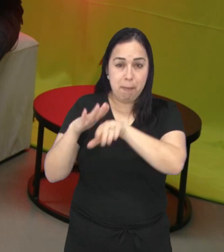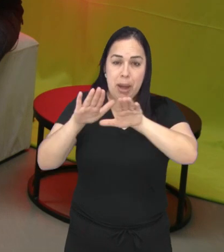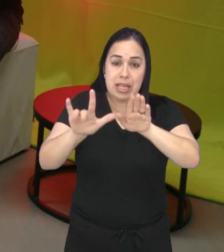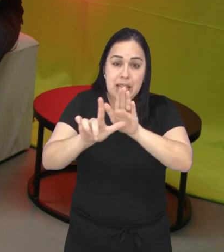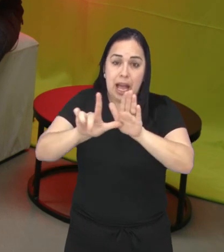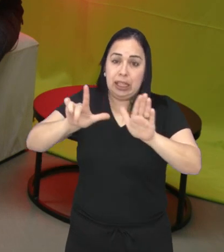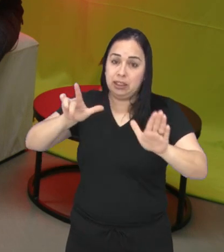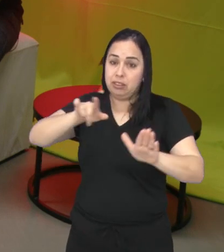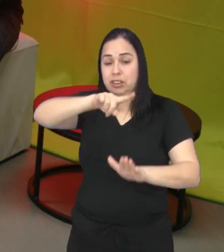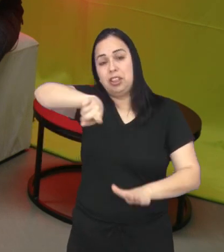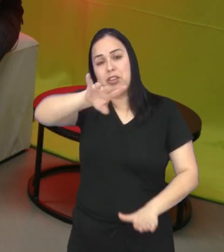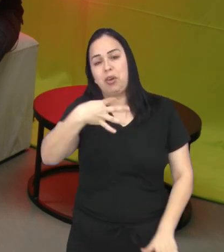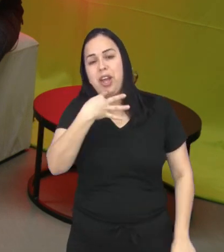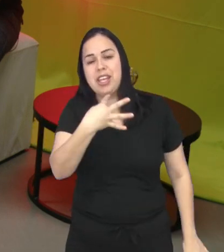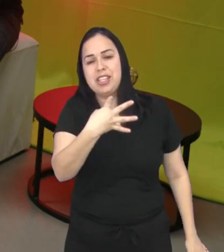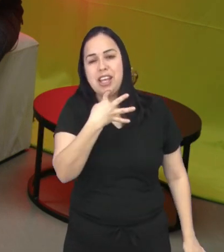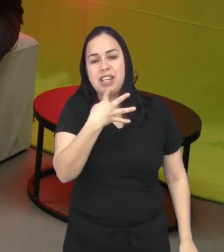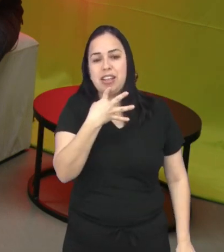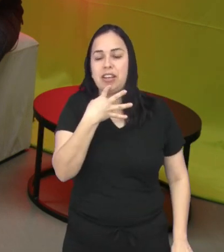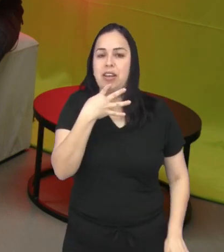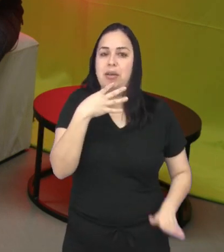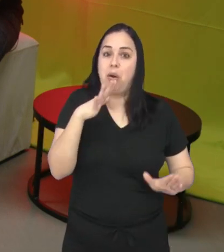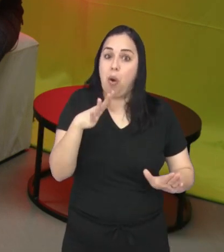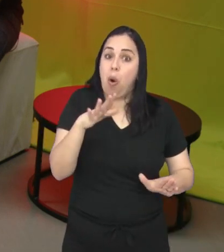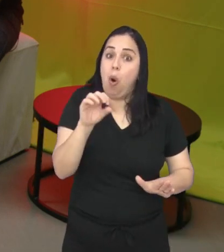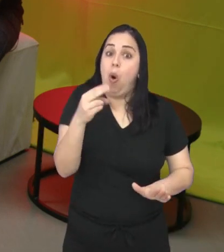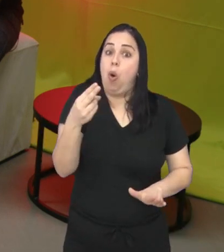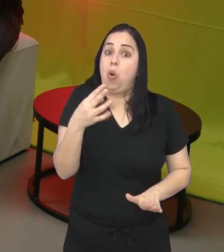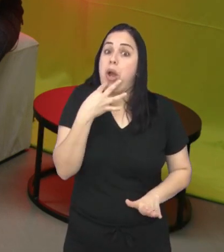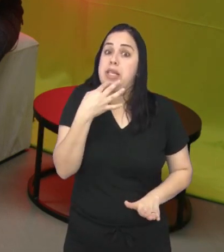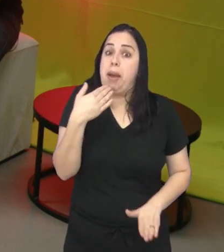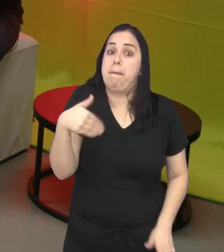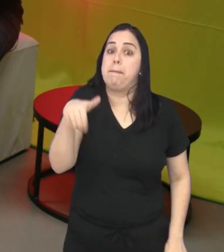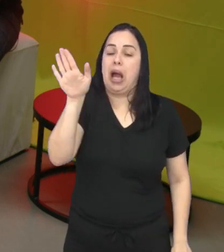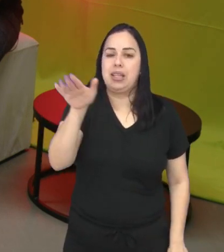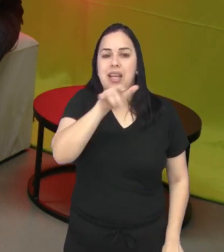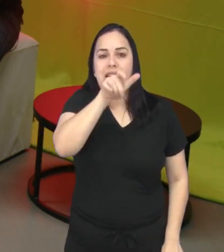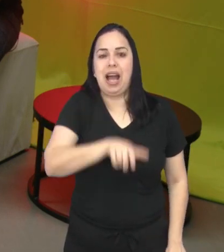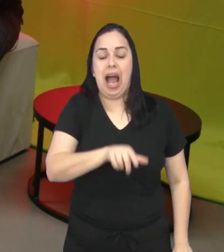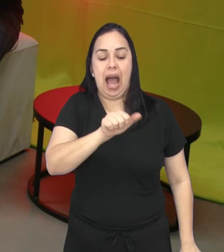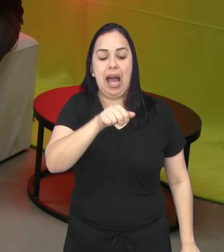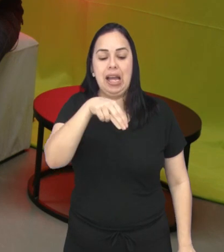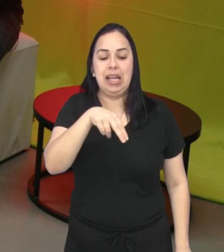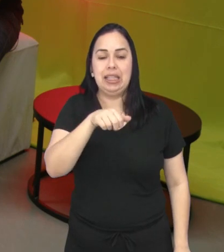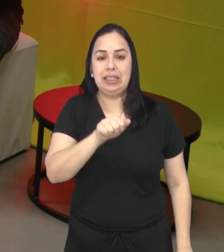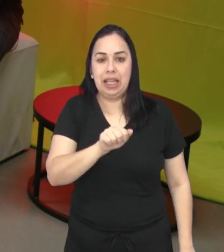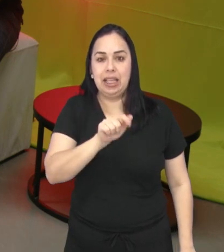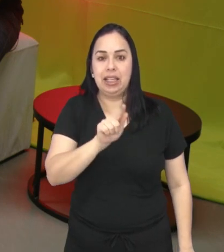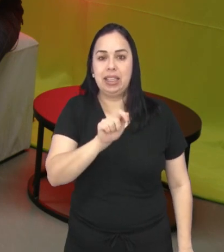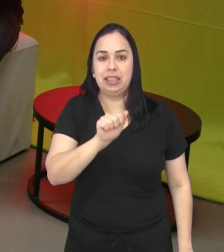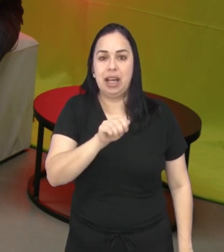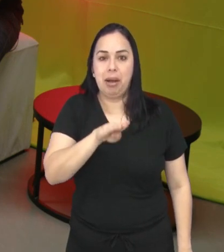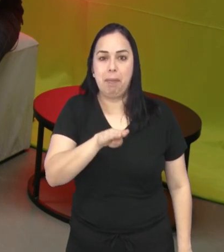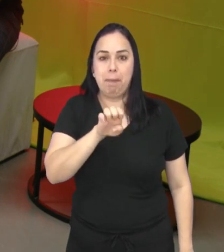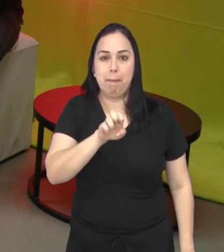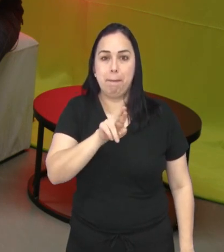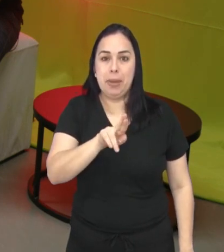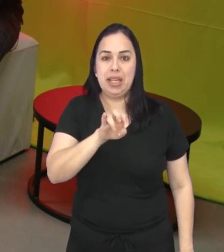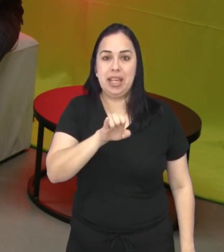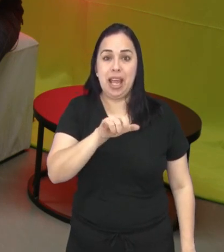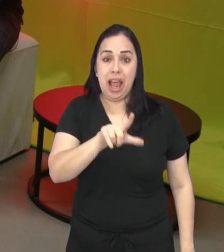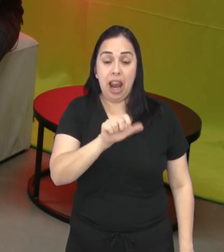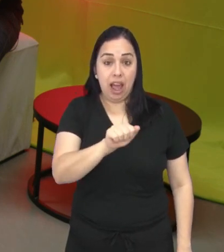mas antes vocês vão conhecer, ou talvez conhecer mais, da carreira da Ana Gabriela, uma artista joseense que ficou conhecida na internet